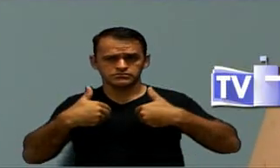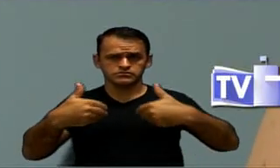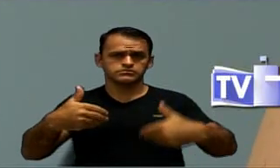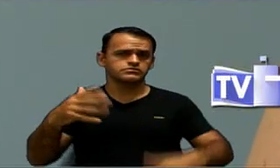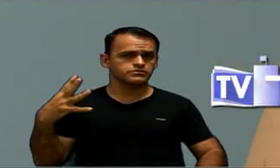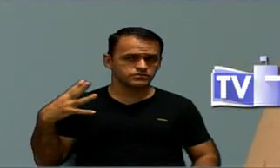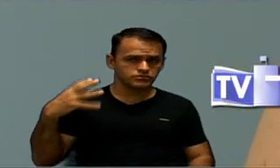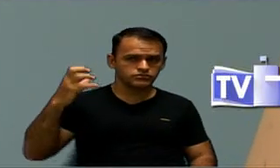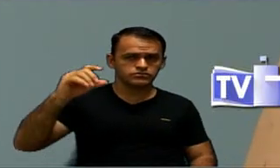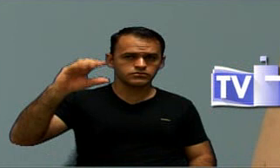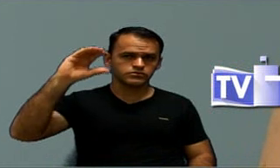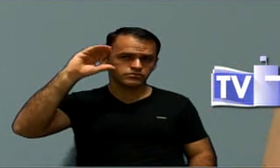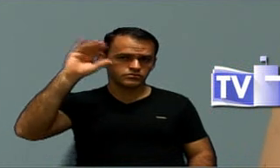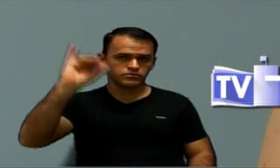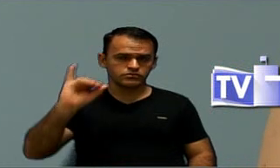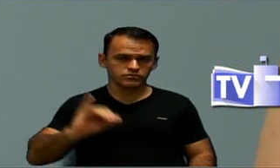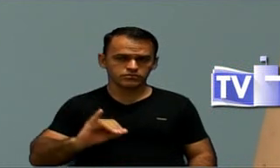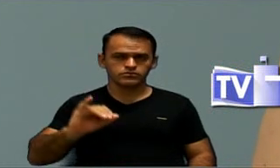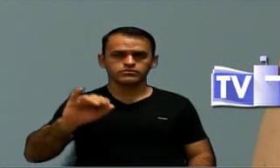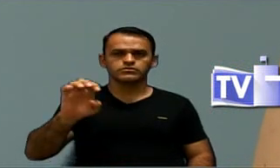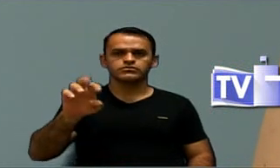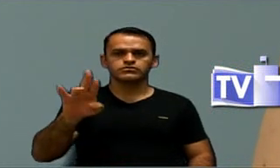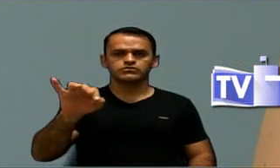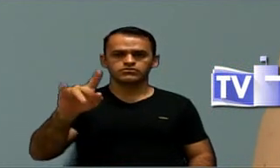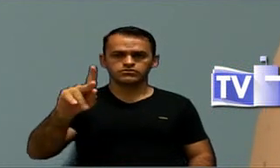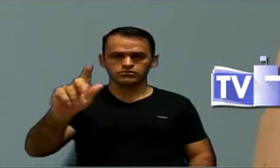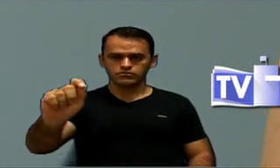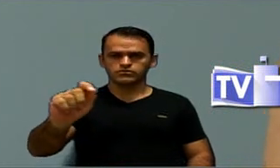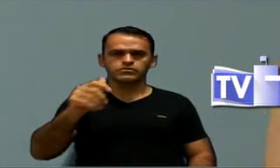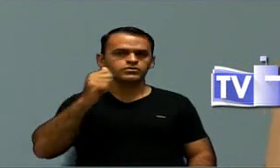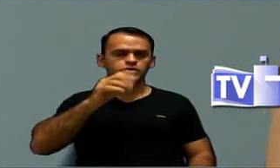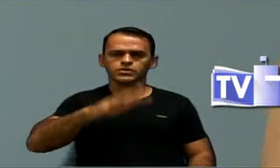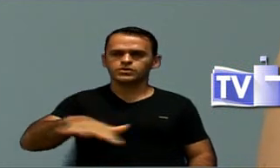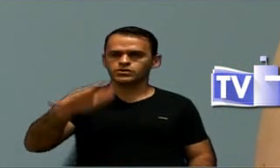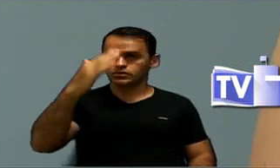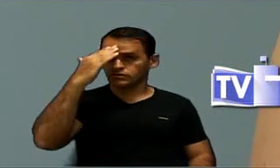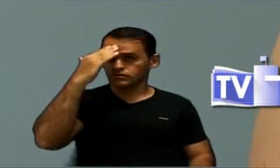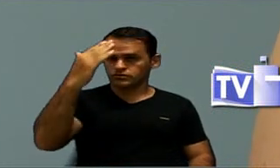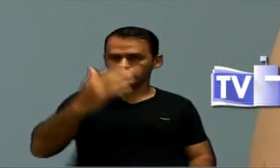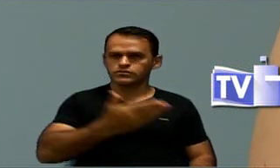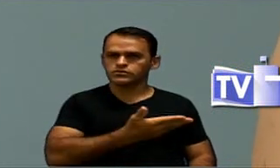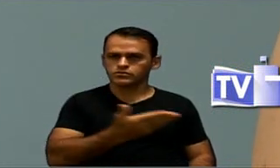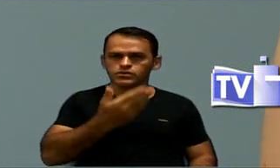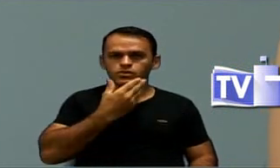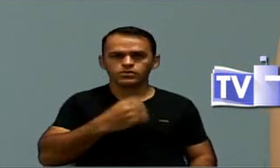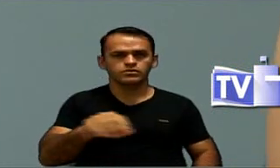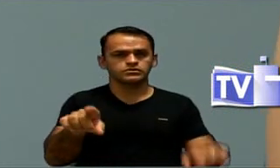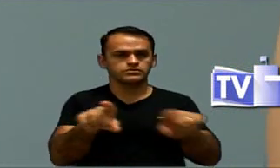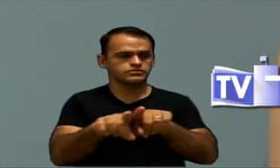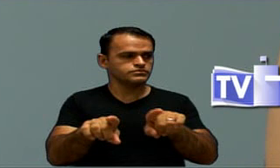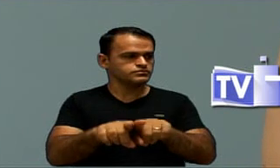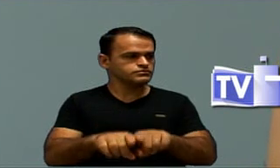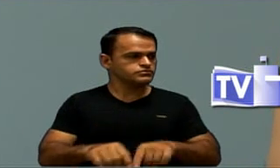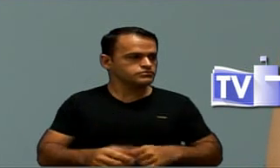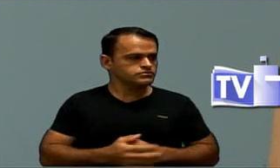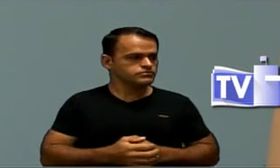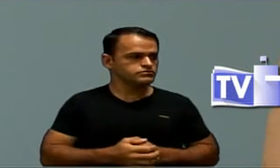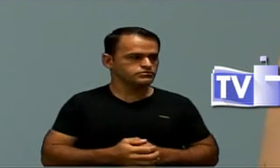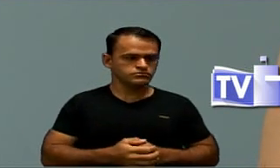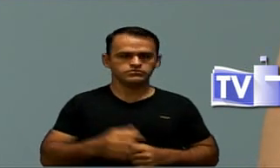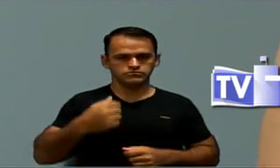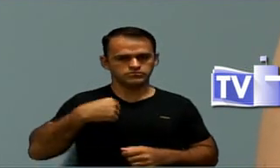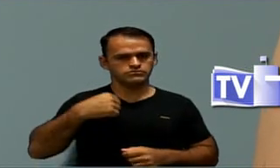da Fernanda, da Yara, da Érica e a presença de todas vocês aqui, todos vocês também. Como anunciado,